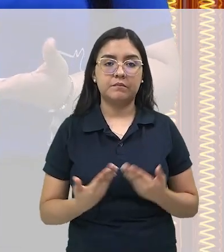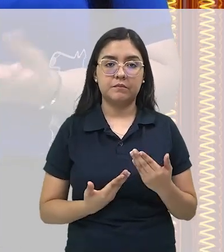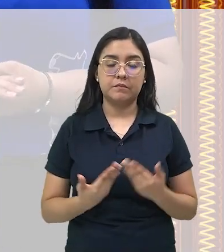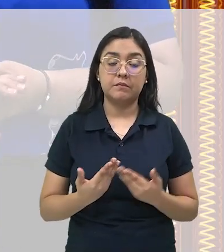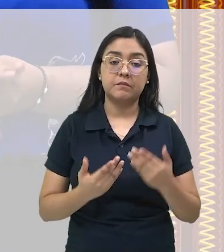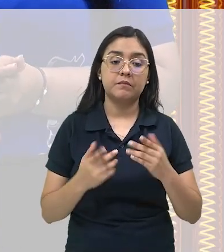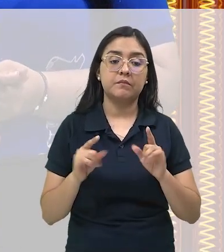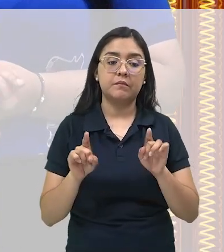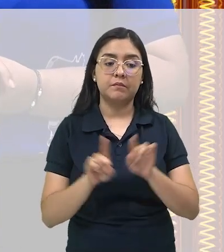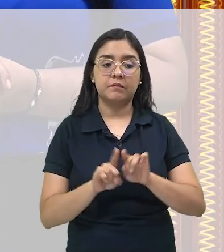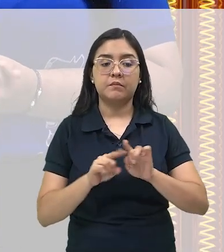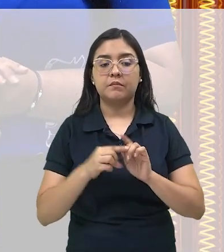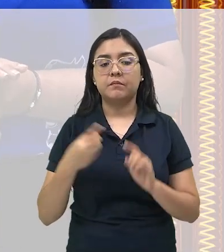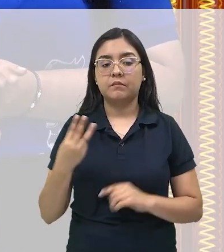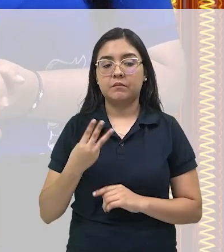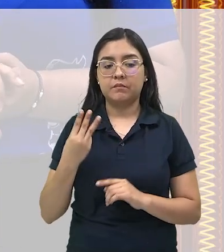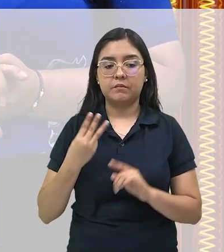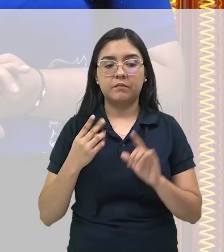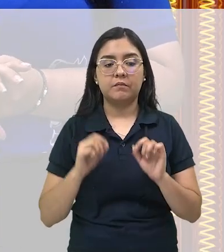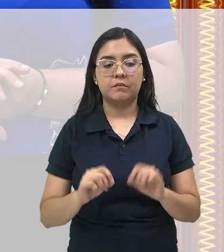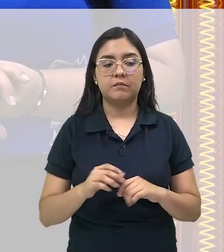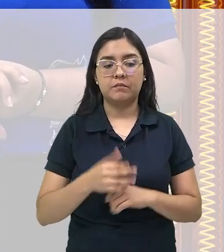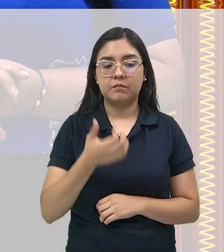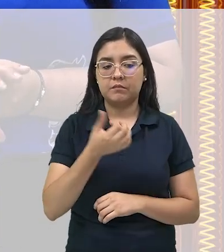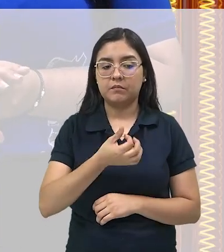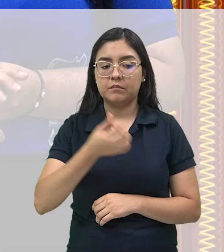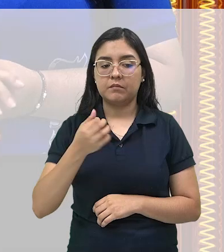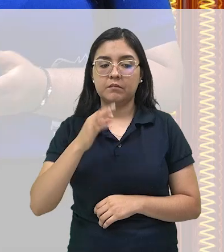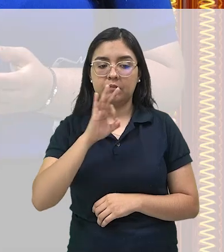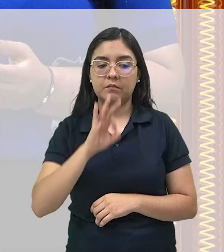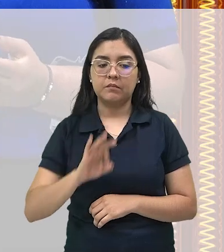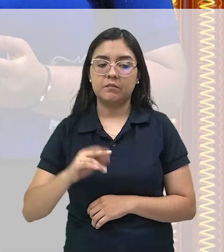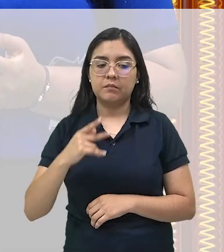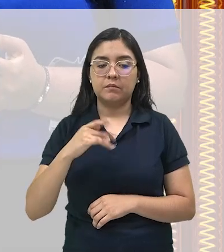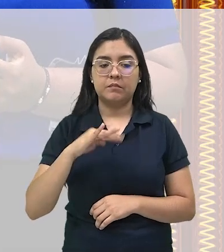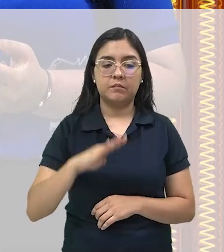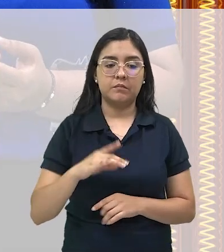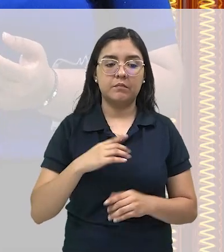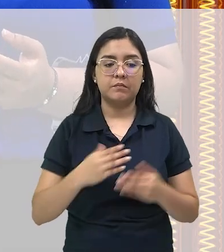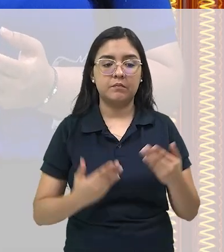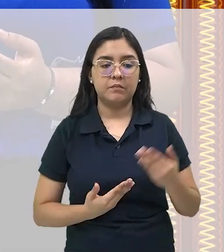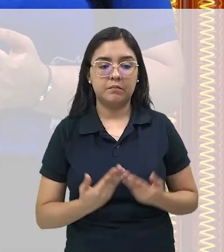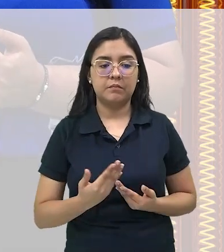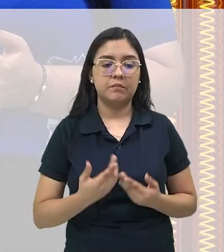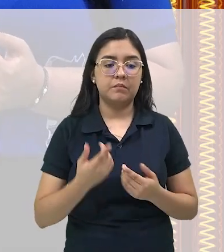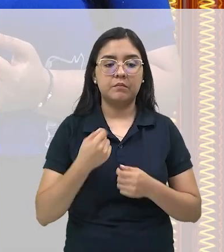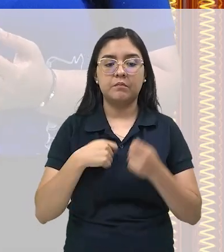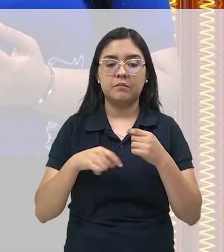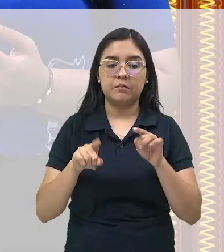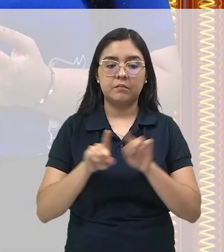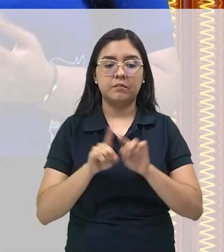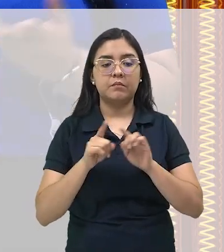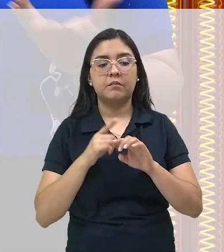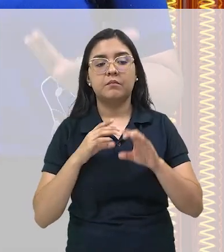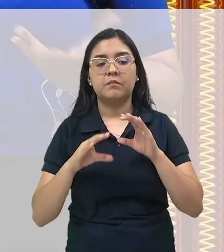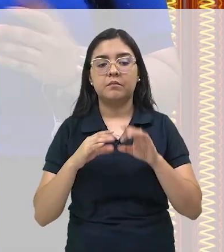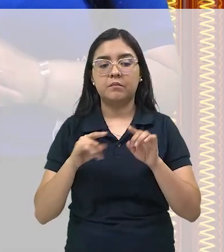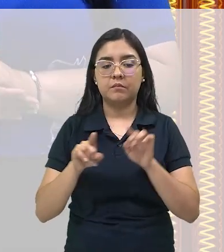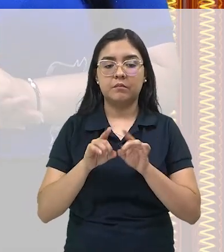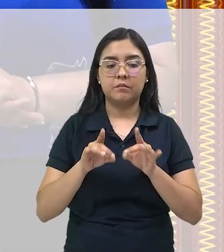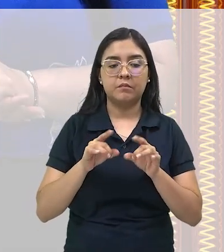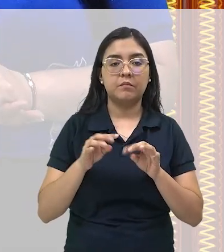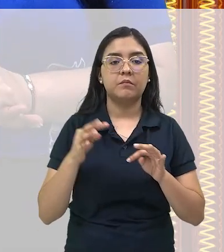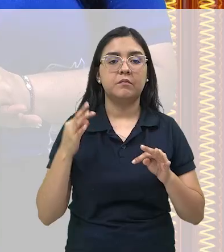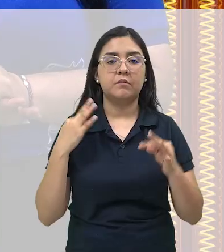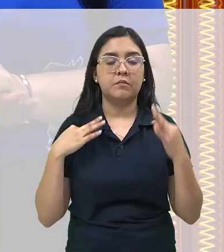terciário, é o setor predominante, 66% do PIB, incluindo serviços financeiros, telecomunicações, comércio e, é